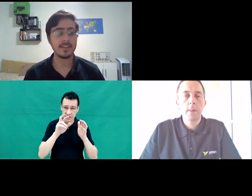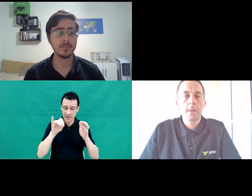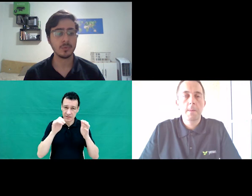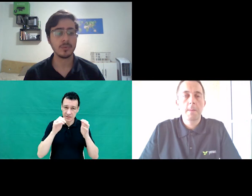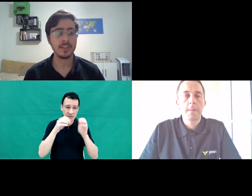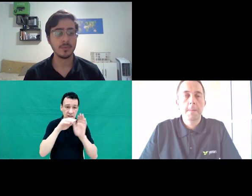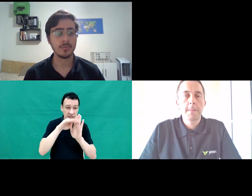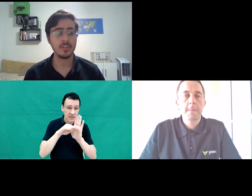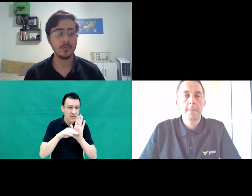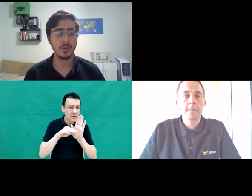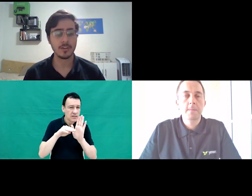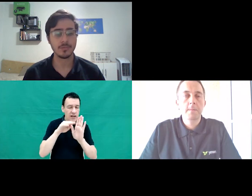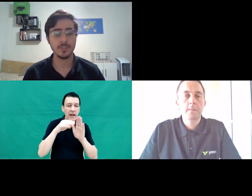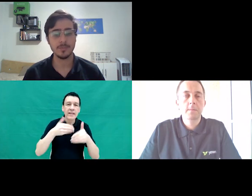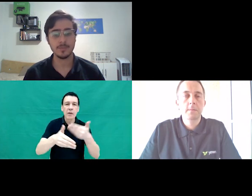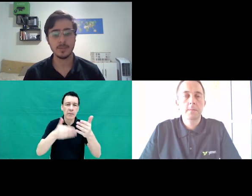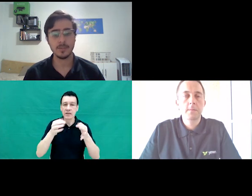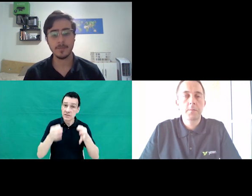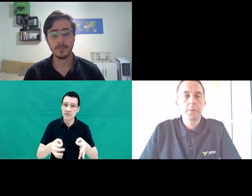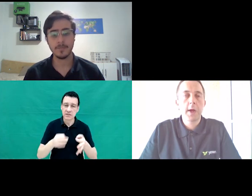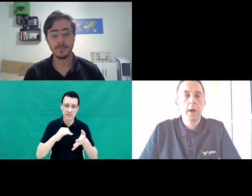é a 3.3.5, ajuda.